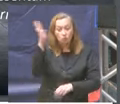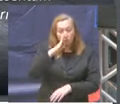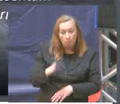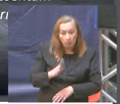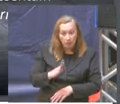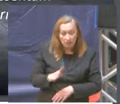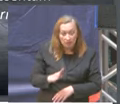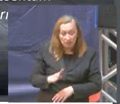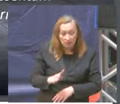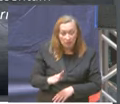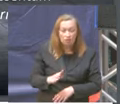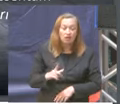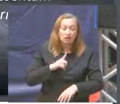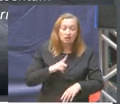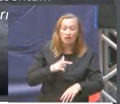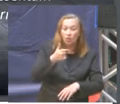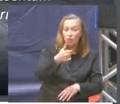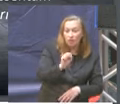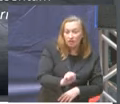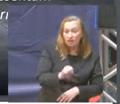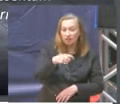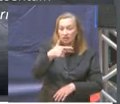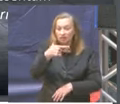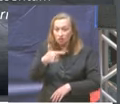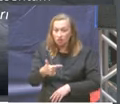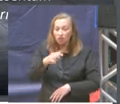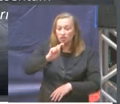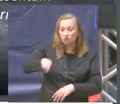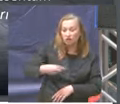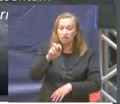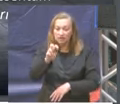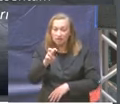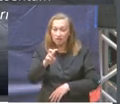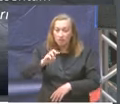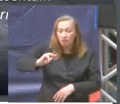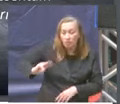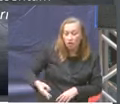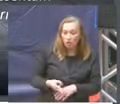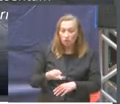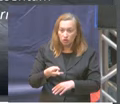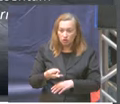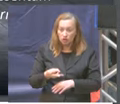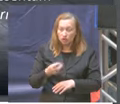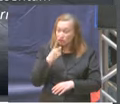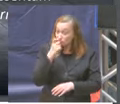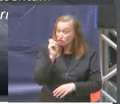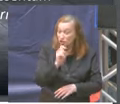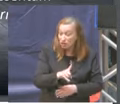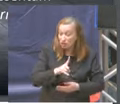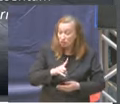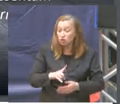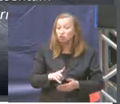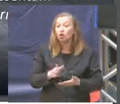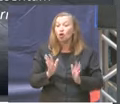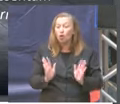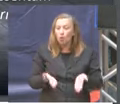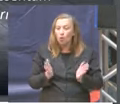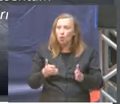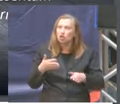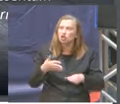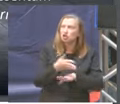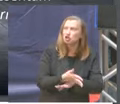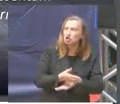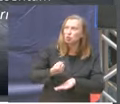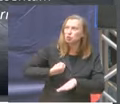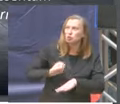país gera 82,5 milhões de toneladas de lixo um ano. Isso é uma perda de 14. Hoje já chega um número de